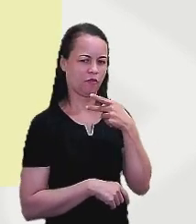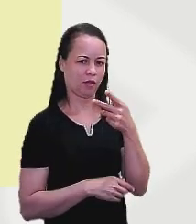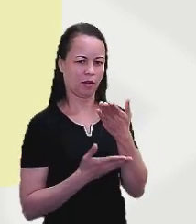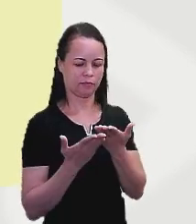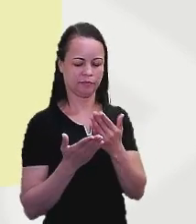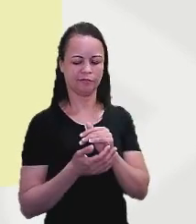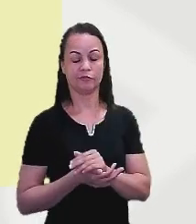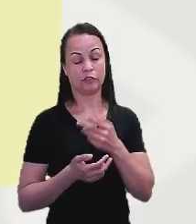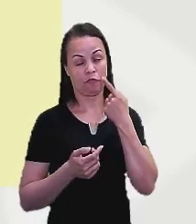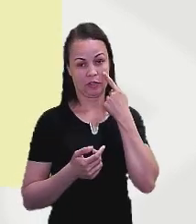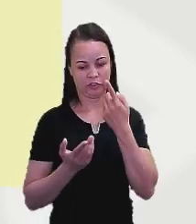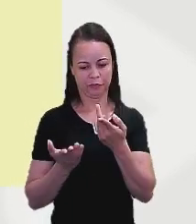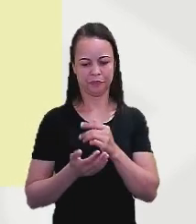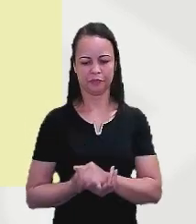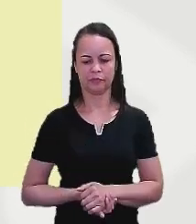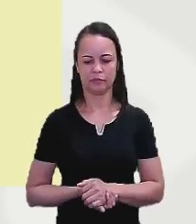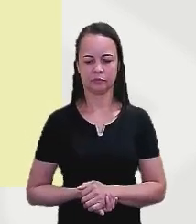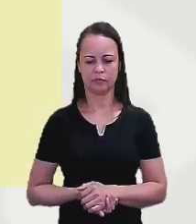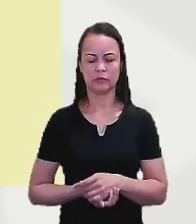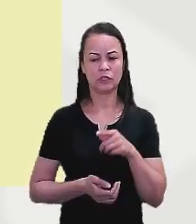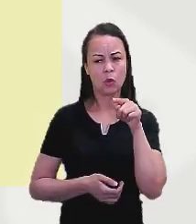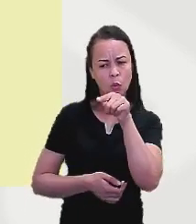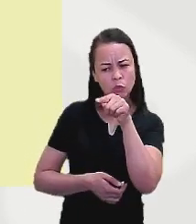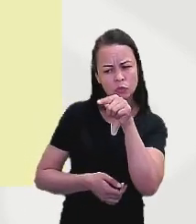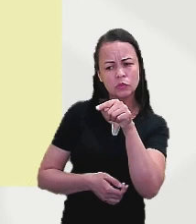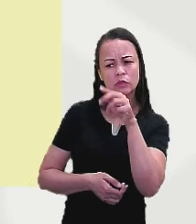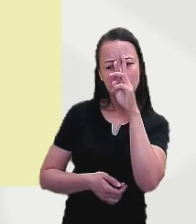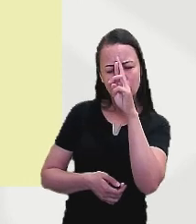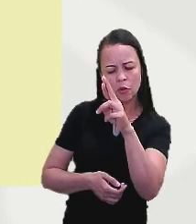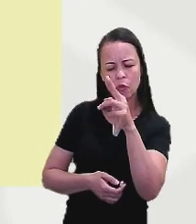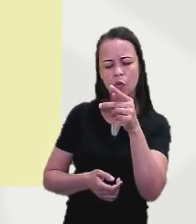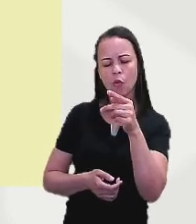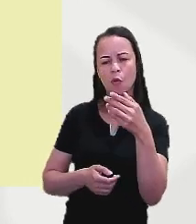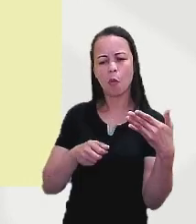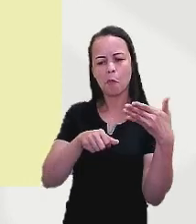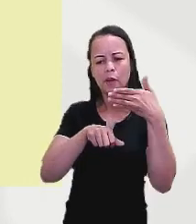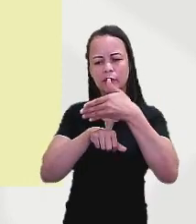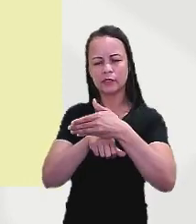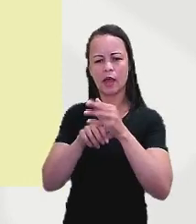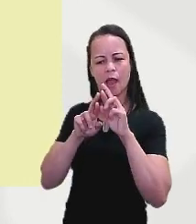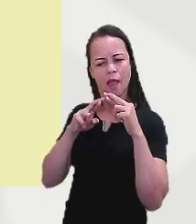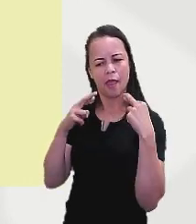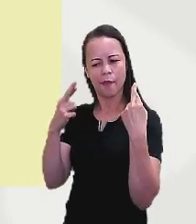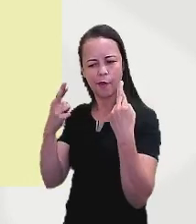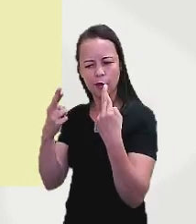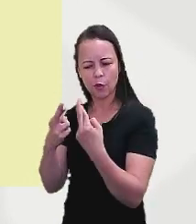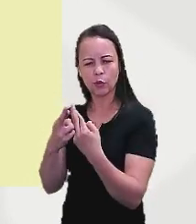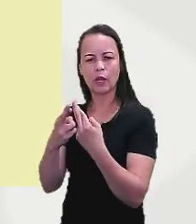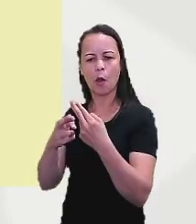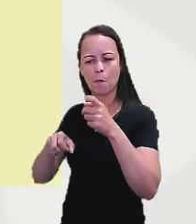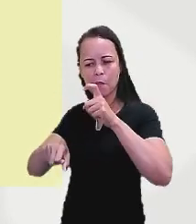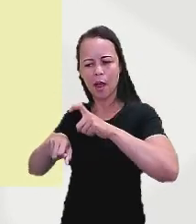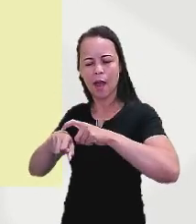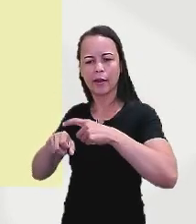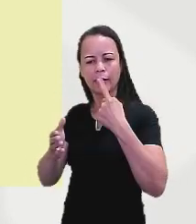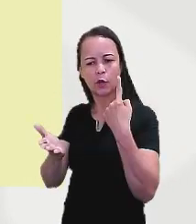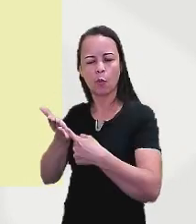como está nessa tirinha. O senhor comparecerá à reunião marcada para